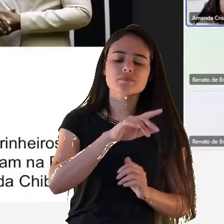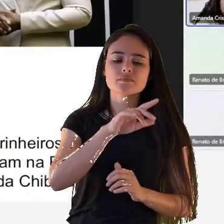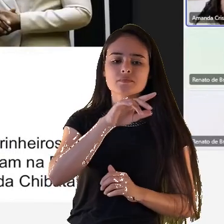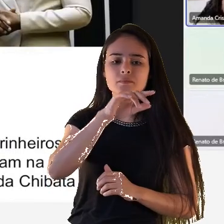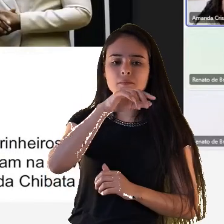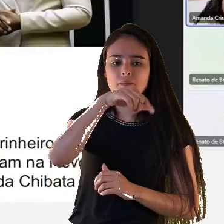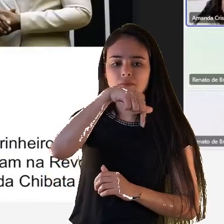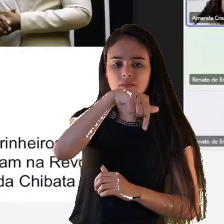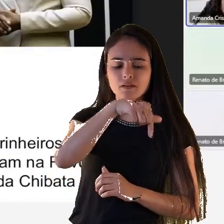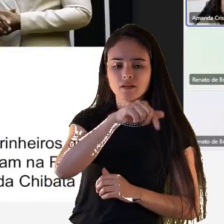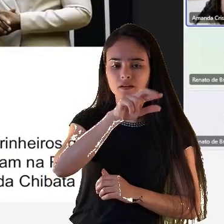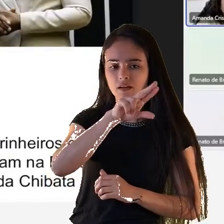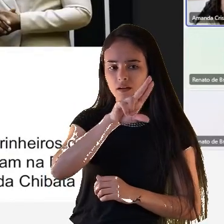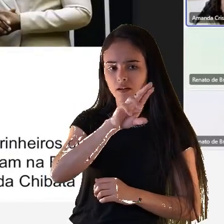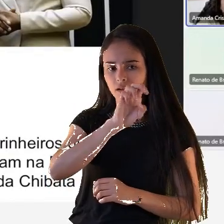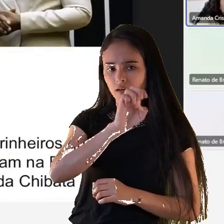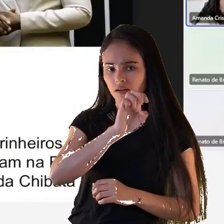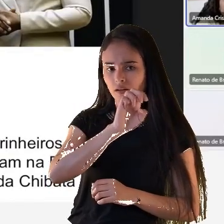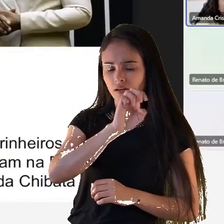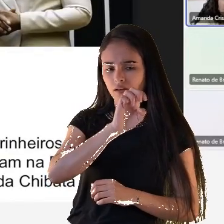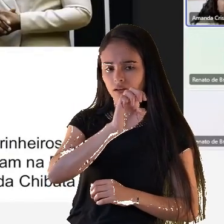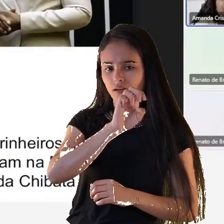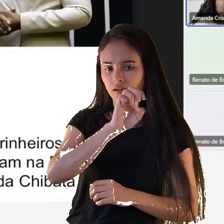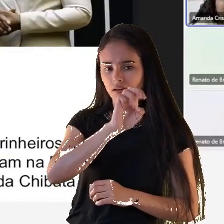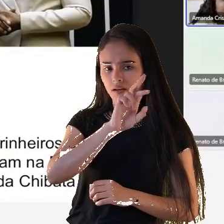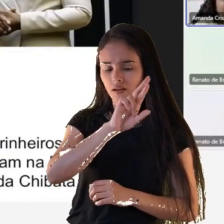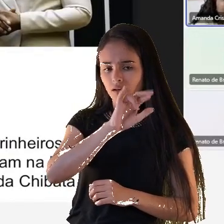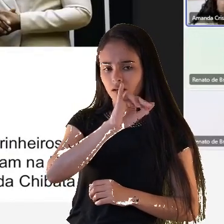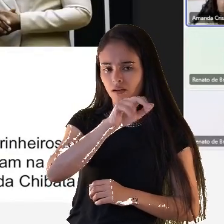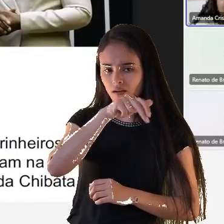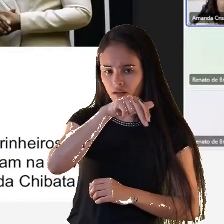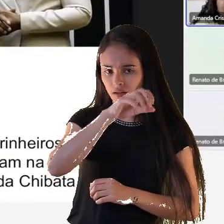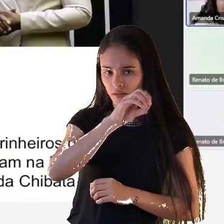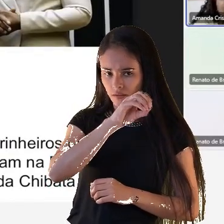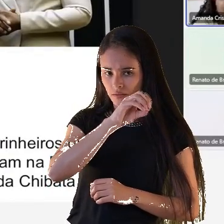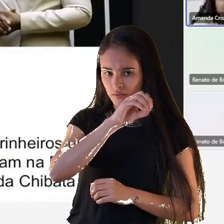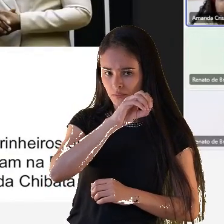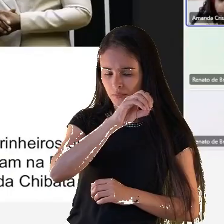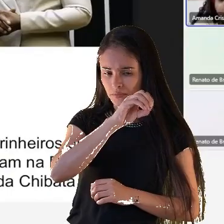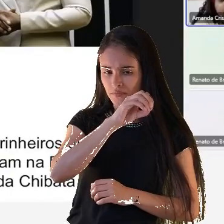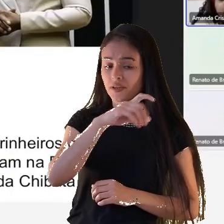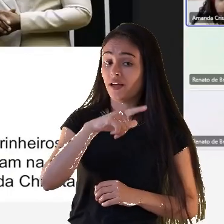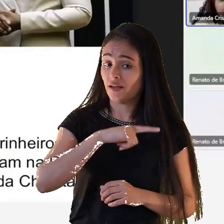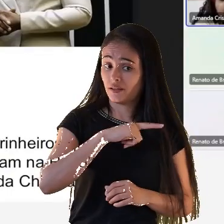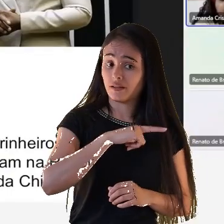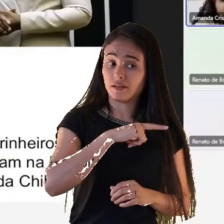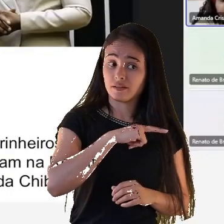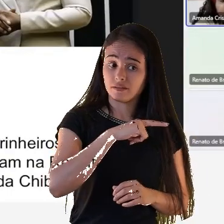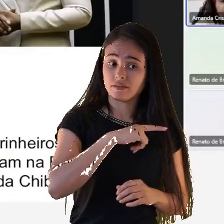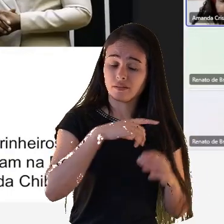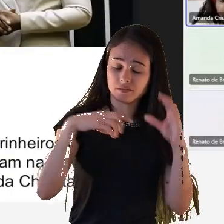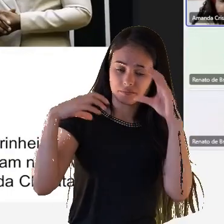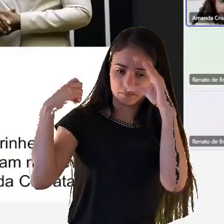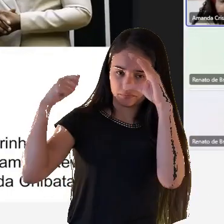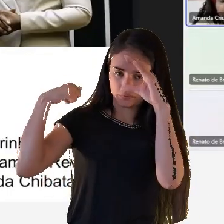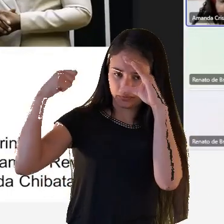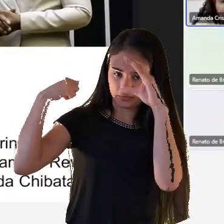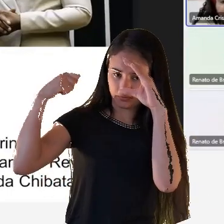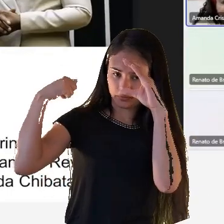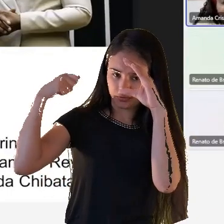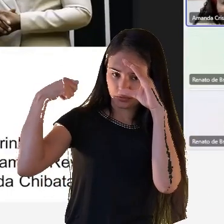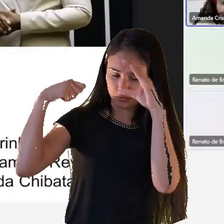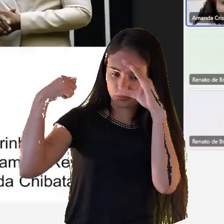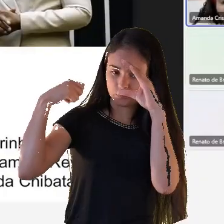Negras e a Laudelina está no Projeto Quirino, né? E aqui também eu trouxe